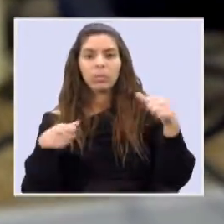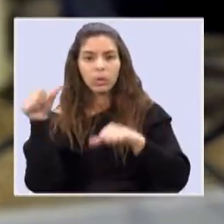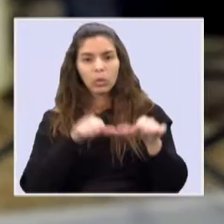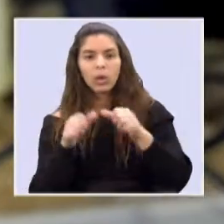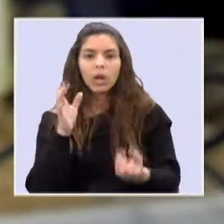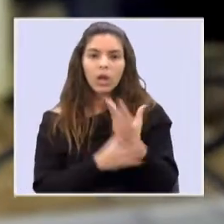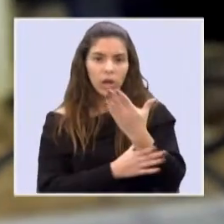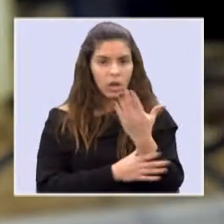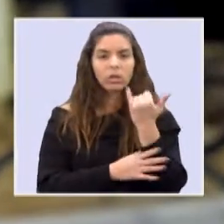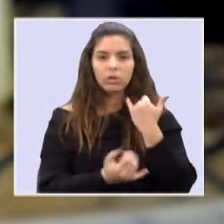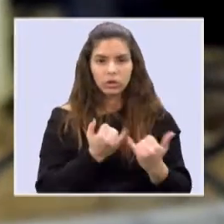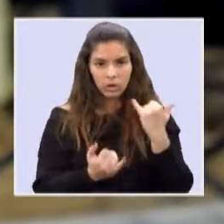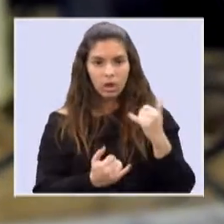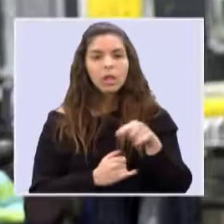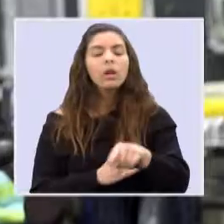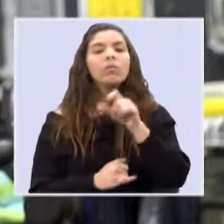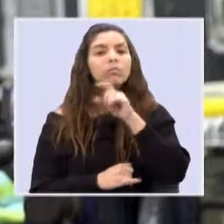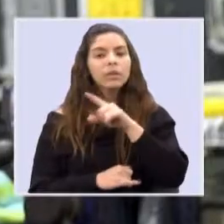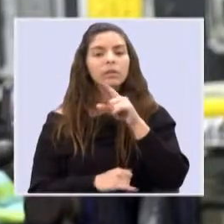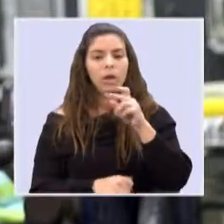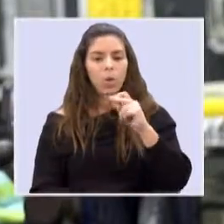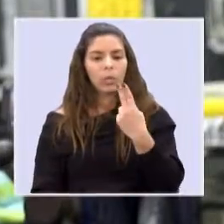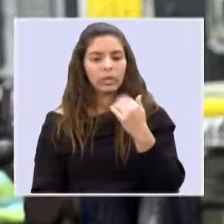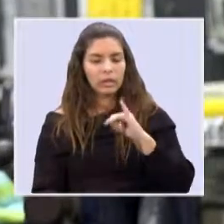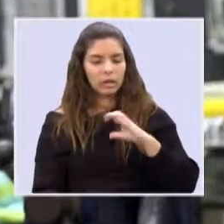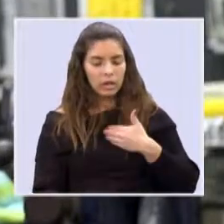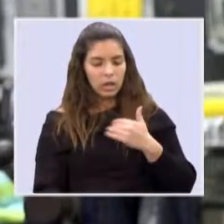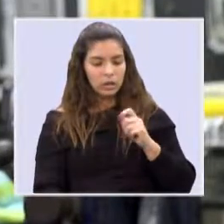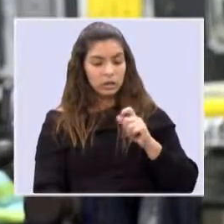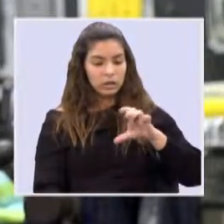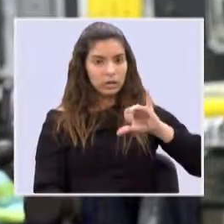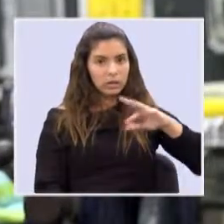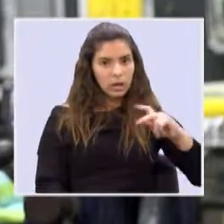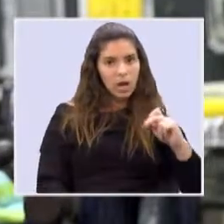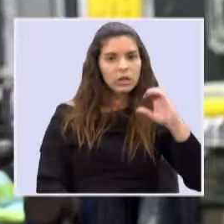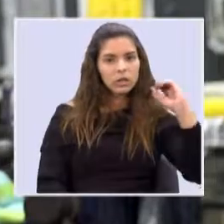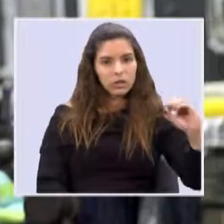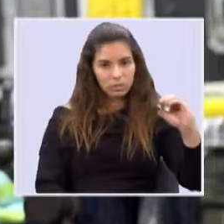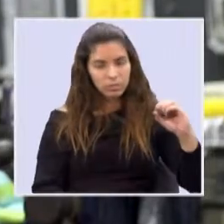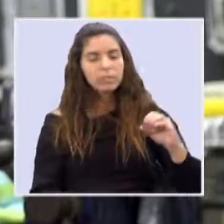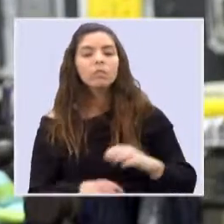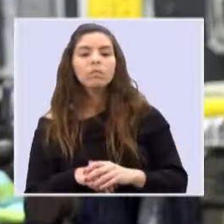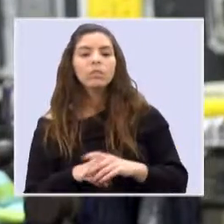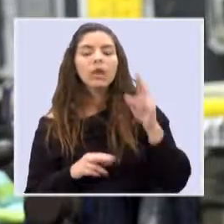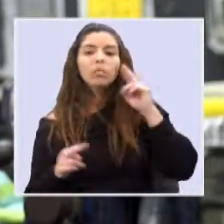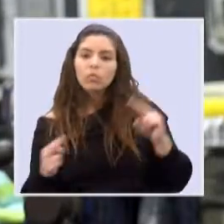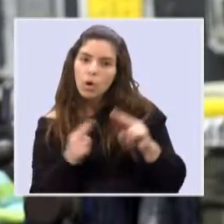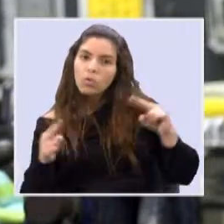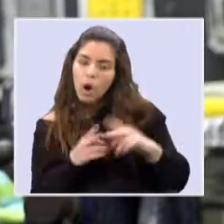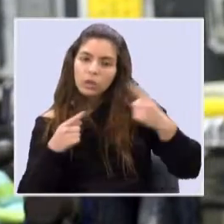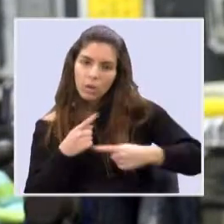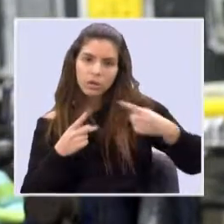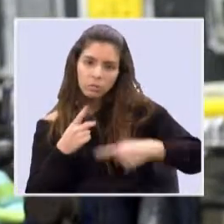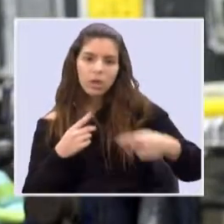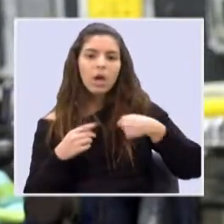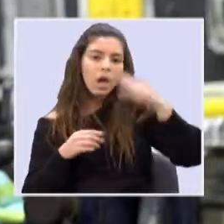de uma associação que nós tínhamos, que ainda se chama Audiência Zero, que nós começamos a criar encontros semanais que nós